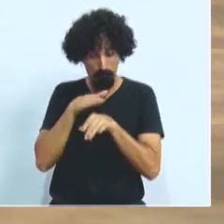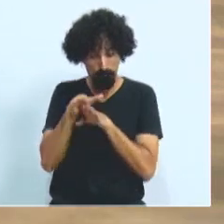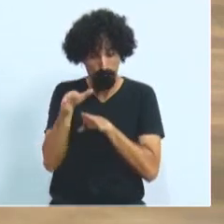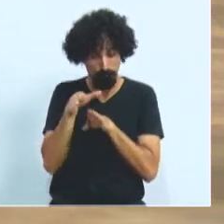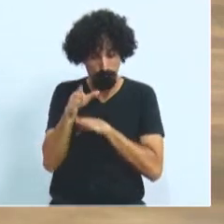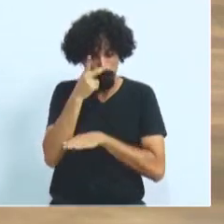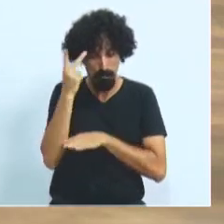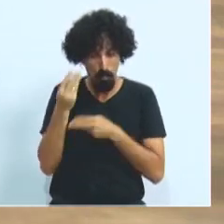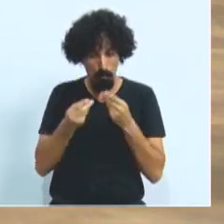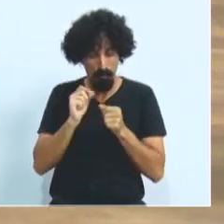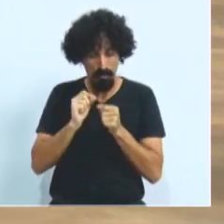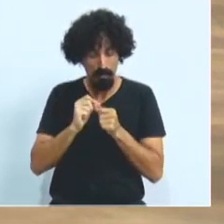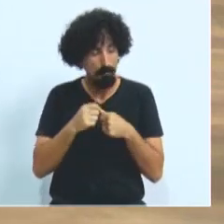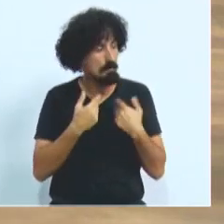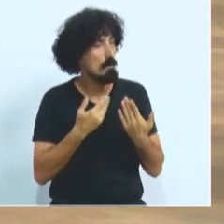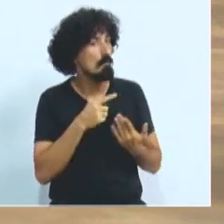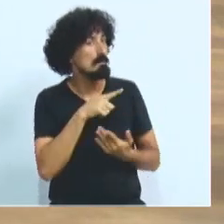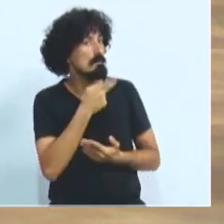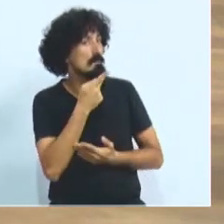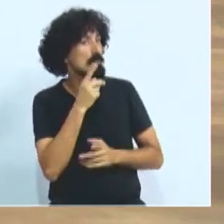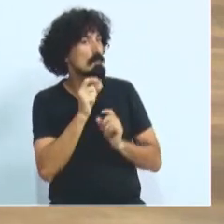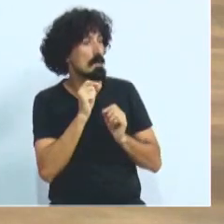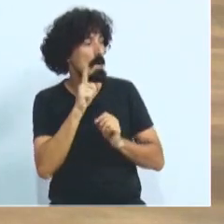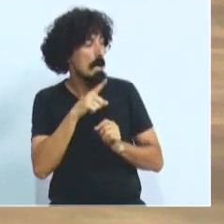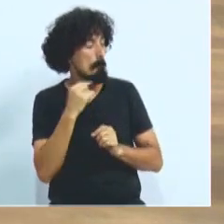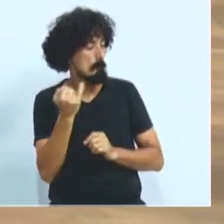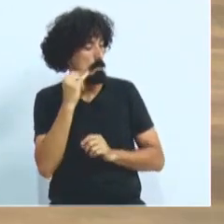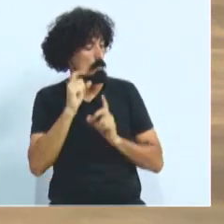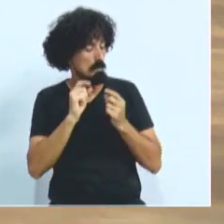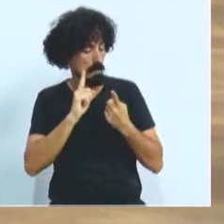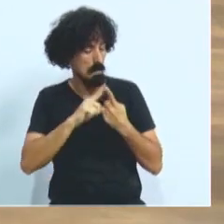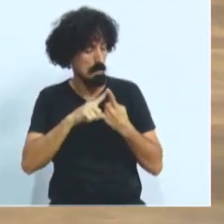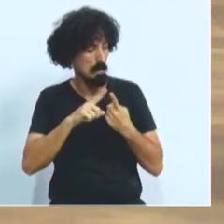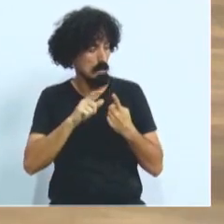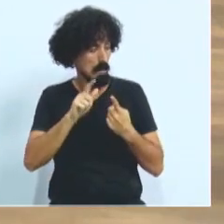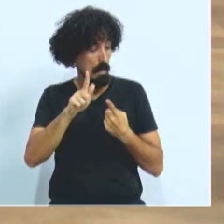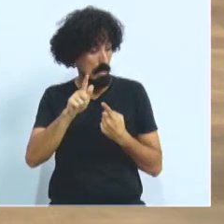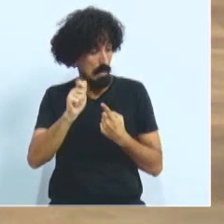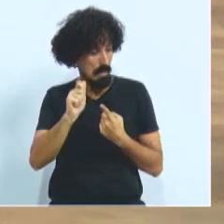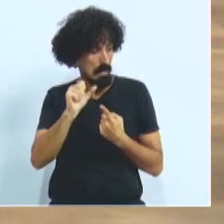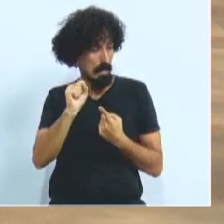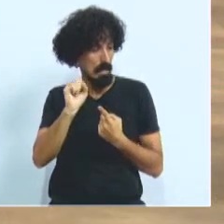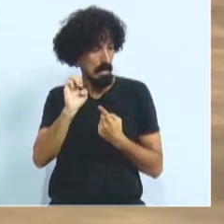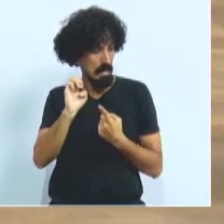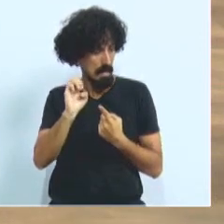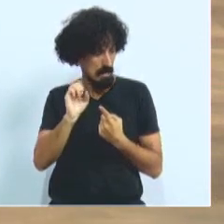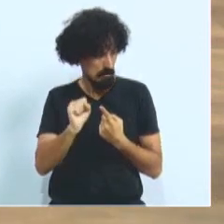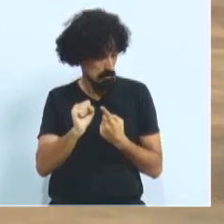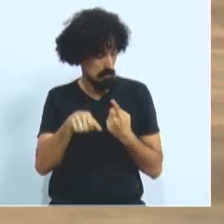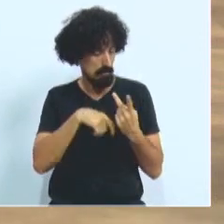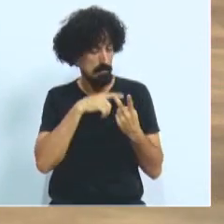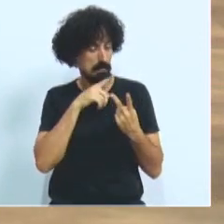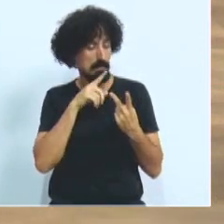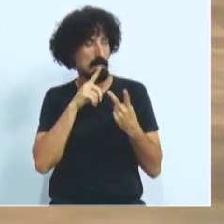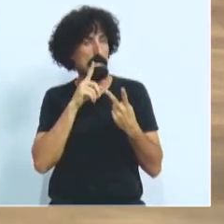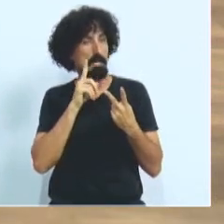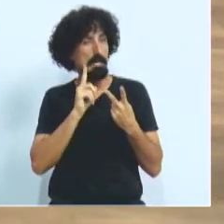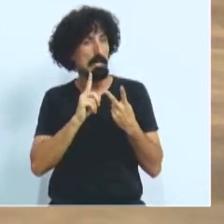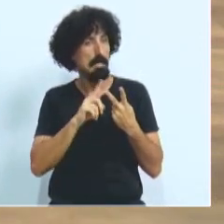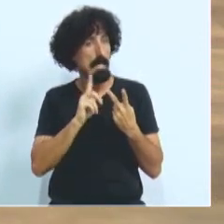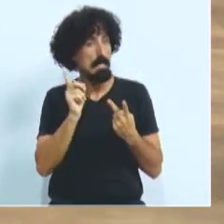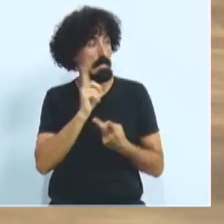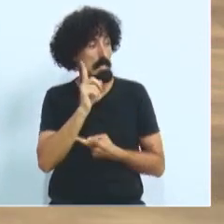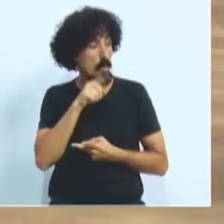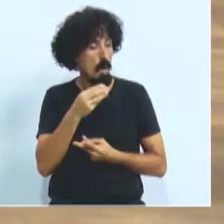a gaze é o interessante para esse estancamento, mas eu posso usar ali qualquer tipo de tecido que eu tenho pode. Em casa. Não